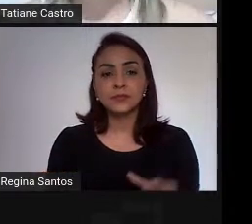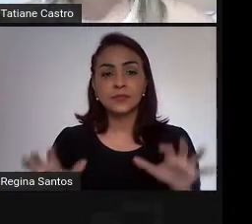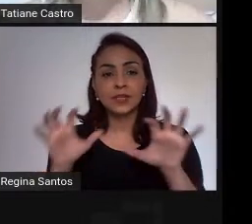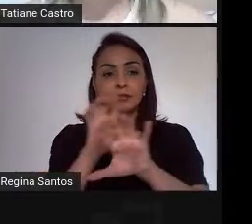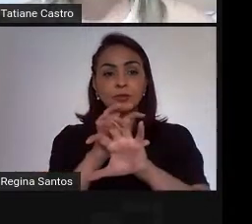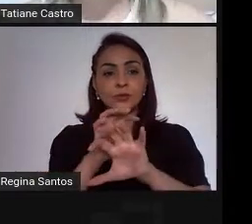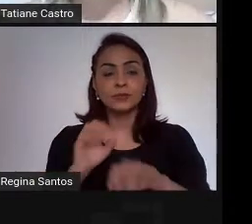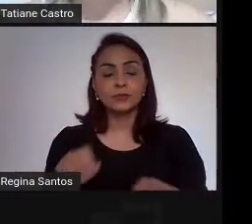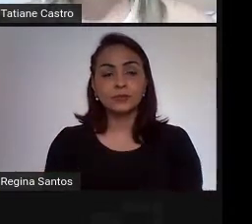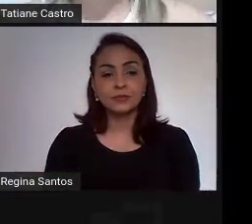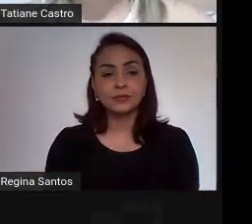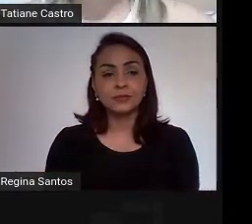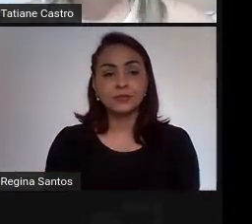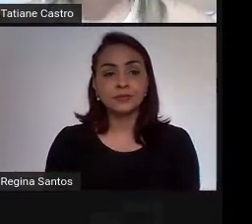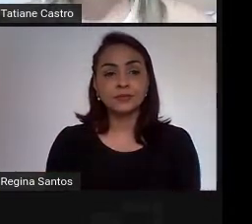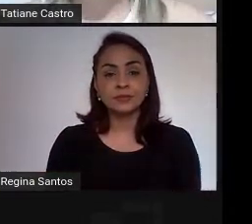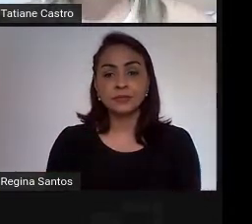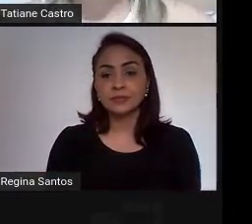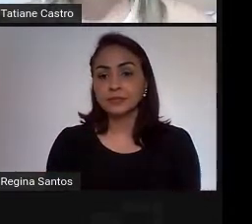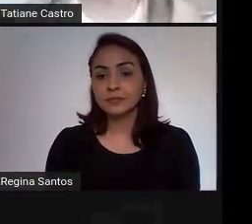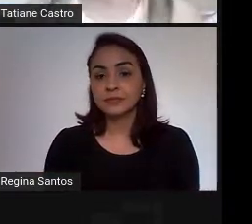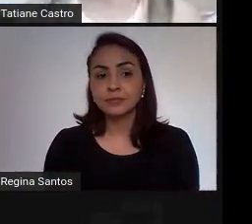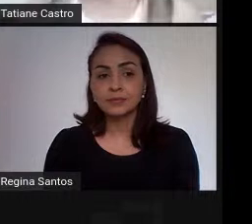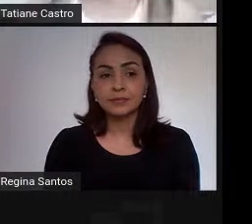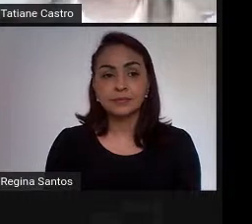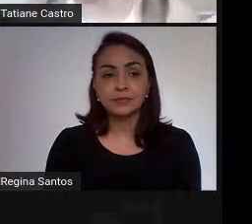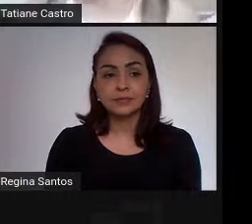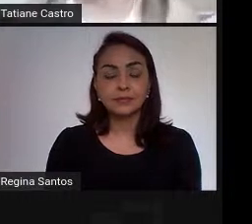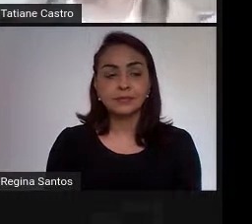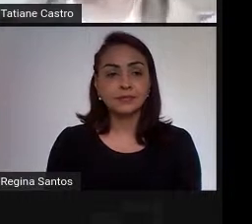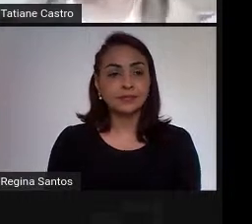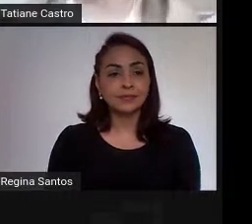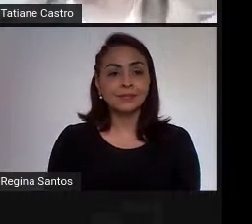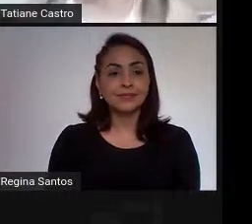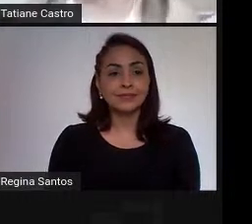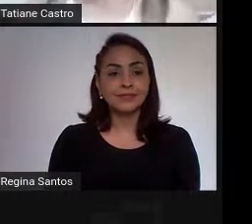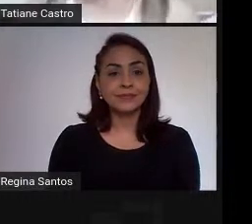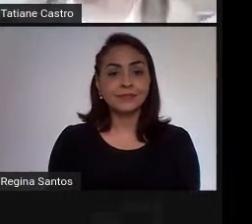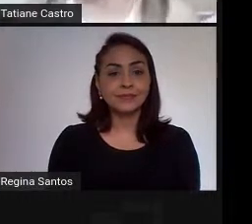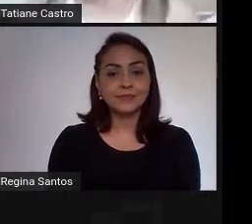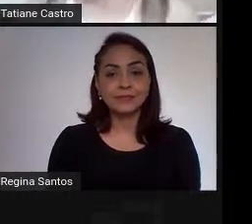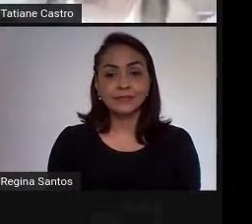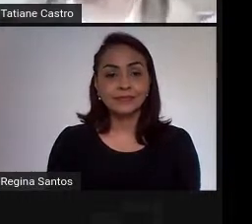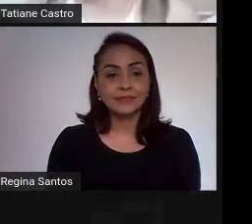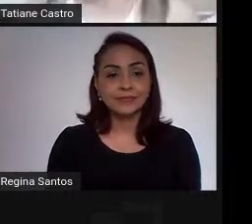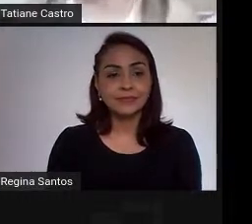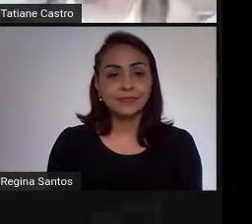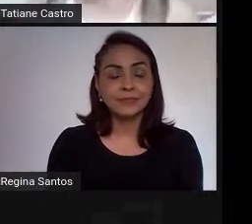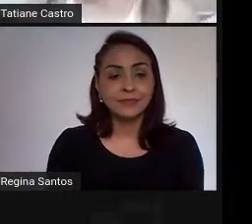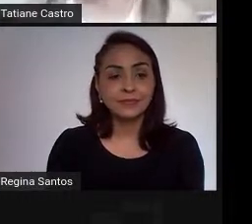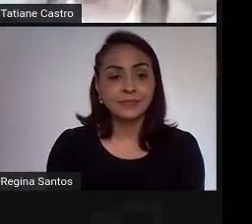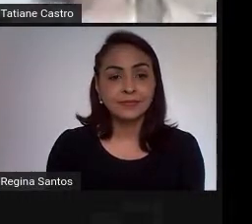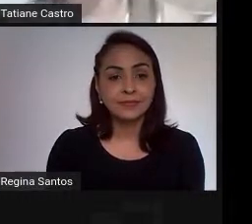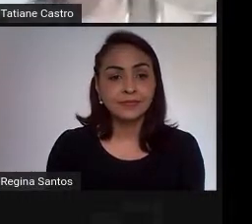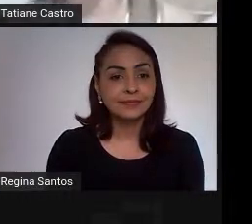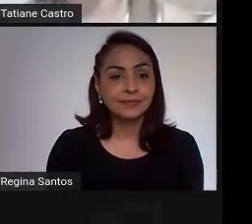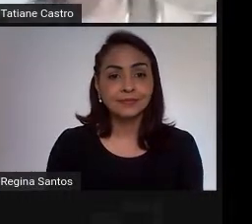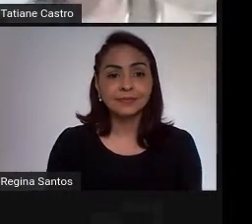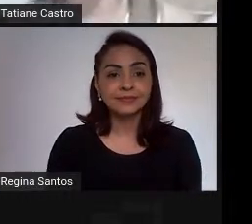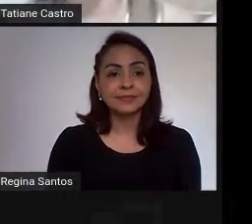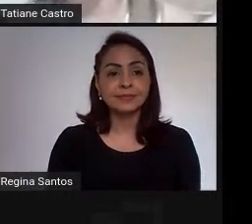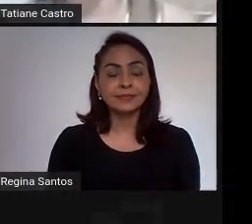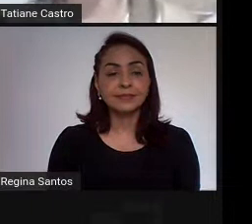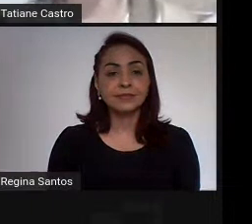...de inglês, né? Não se tinha o prestígio de colas trabalhando... Por exemplo, até